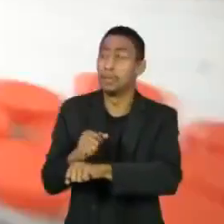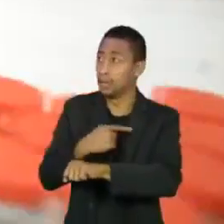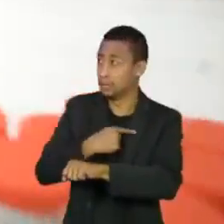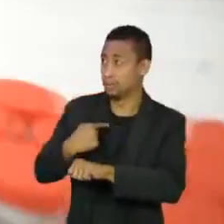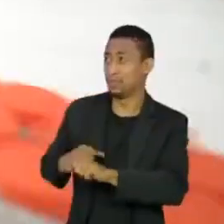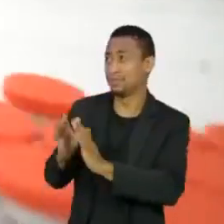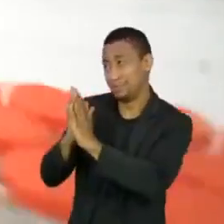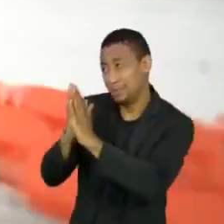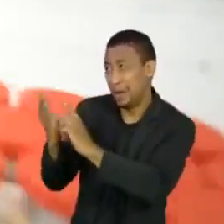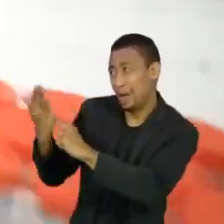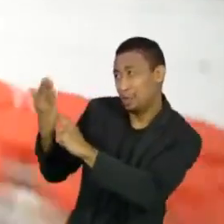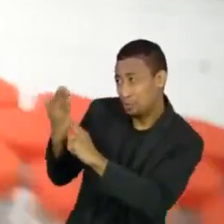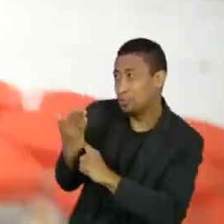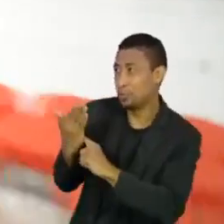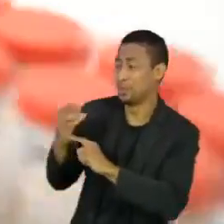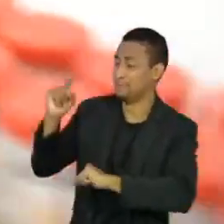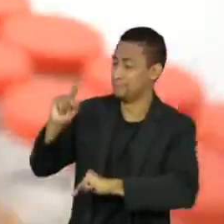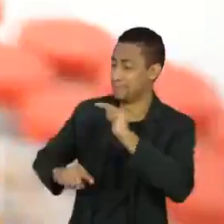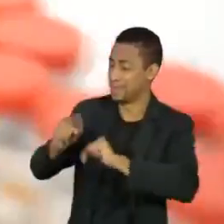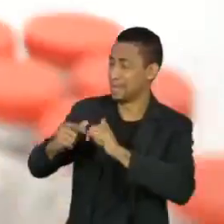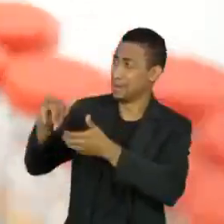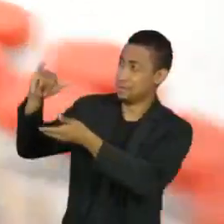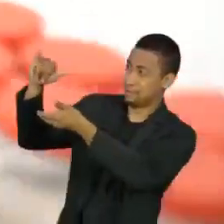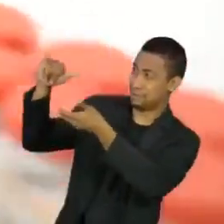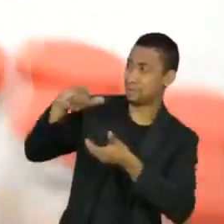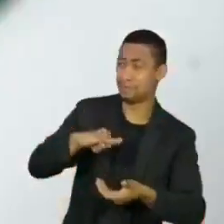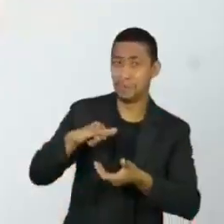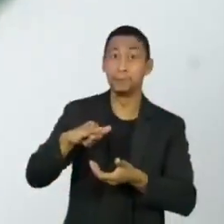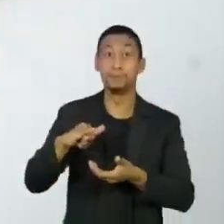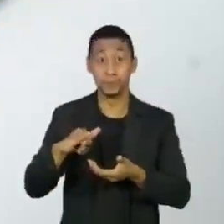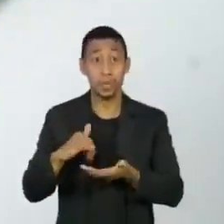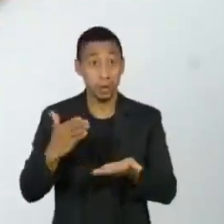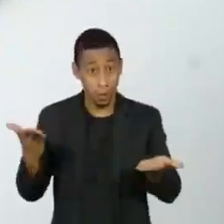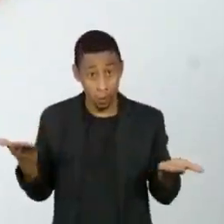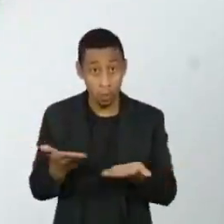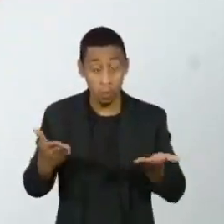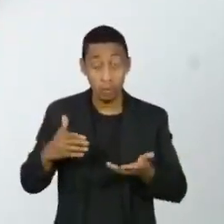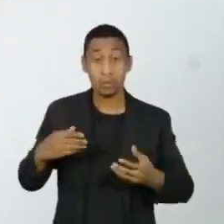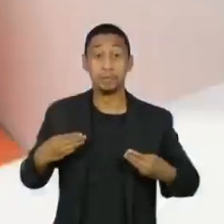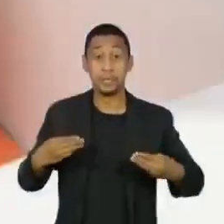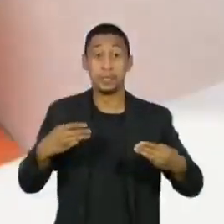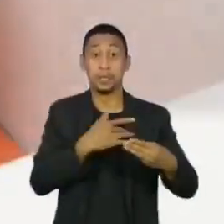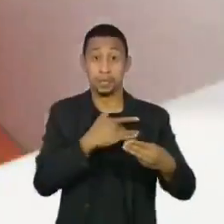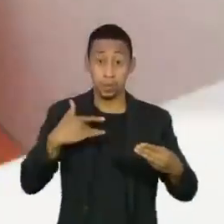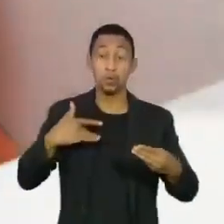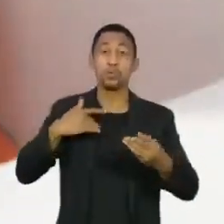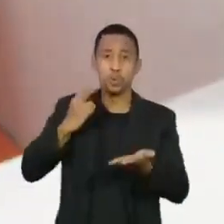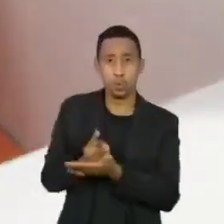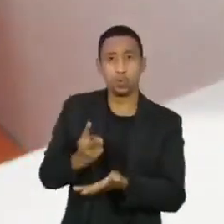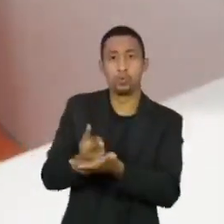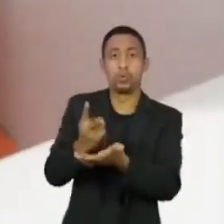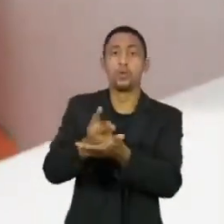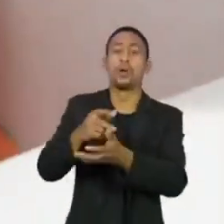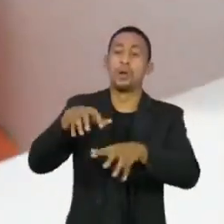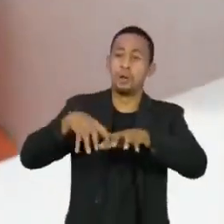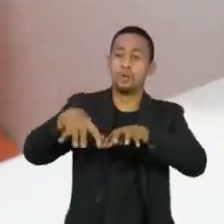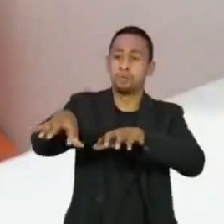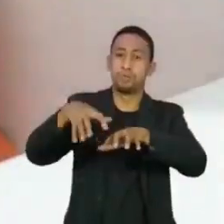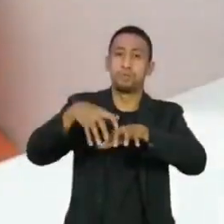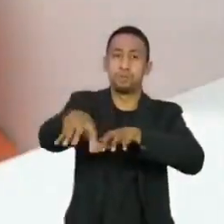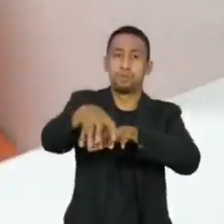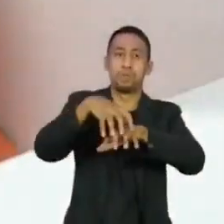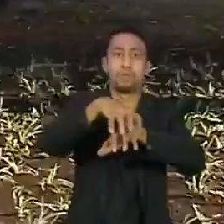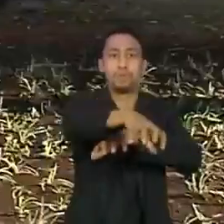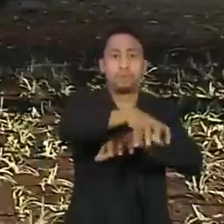China e hoje o ministério da saúde continua distribuição de dois milhões e seiscentos mil doses da Corona vaca os estados